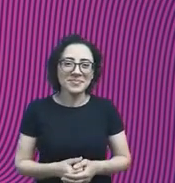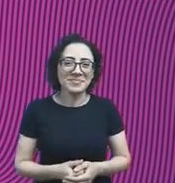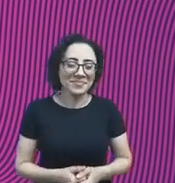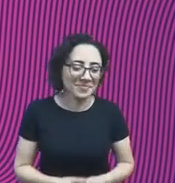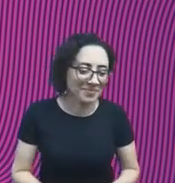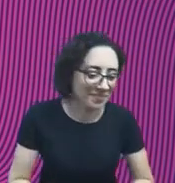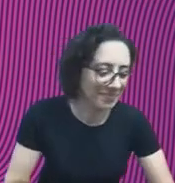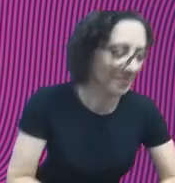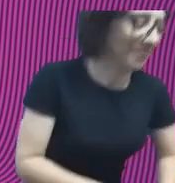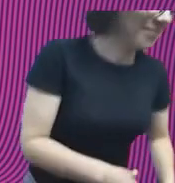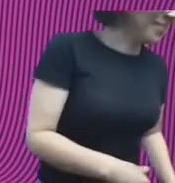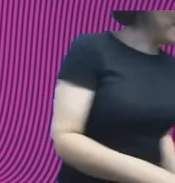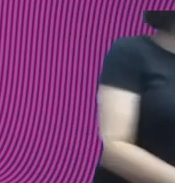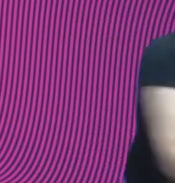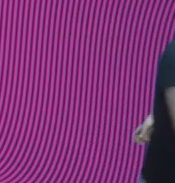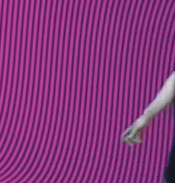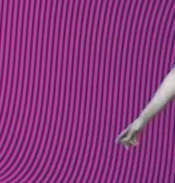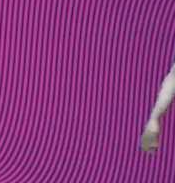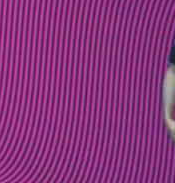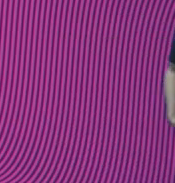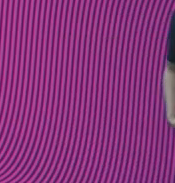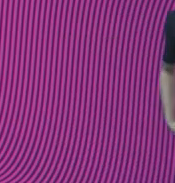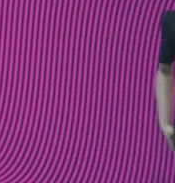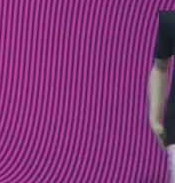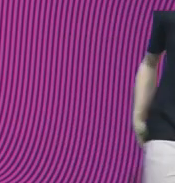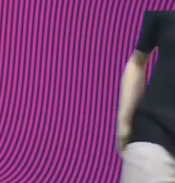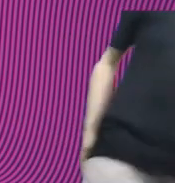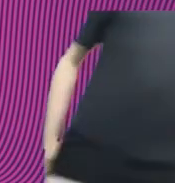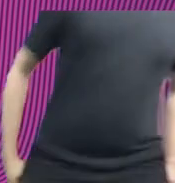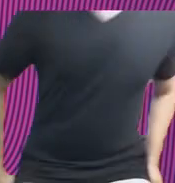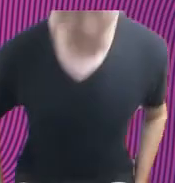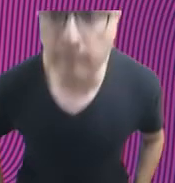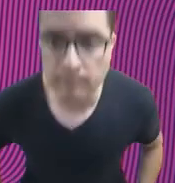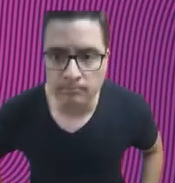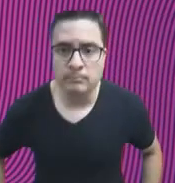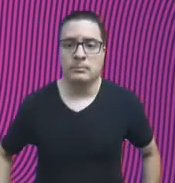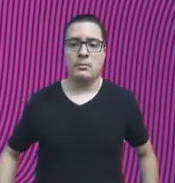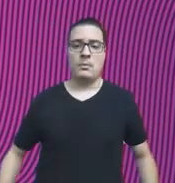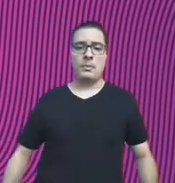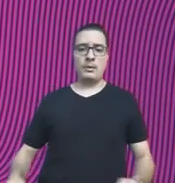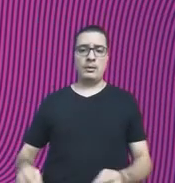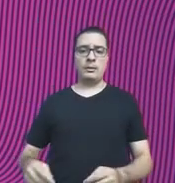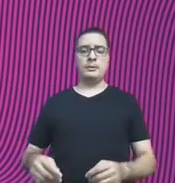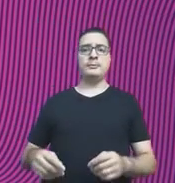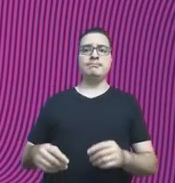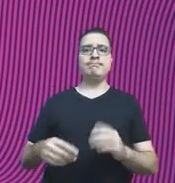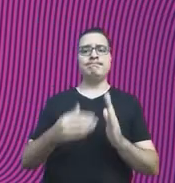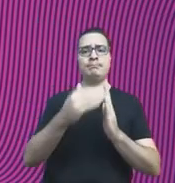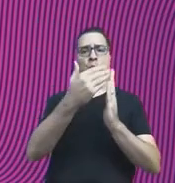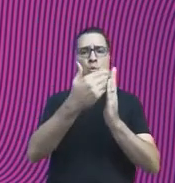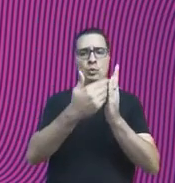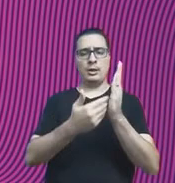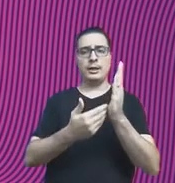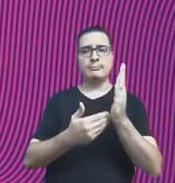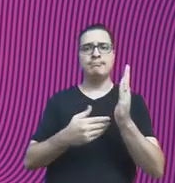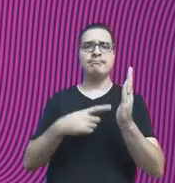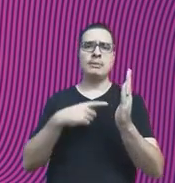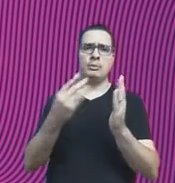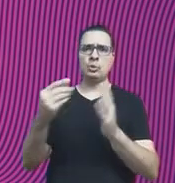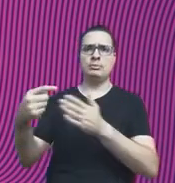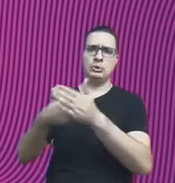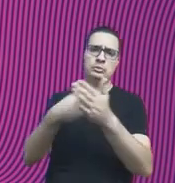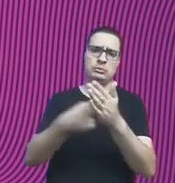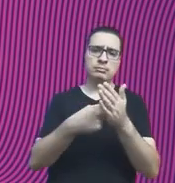Essa questão do prontuário apareceu bastante também na sessão de inovação, né? Até nas perguntas aqui, mas acho que vocês até já responderam a última pergunta que o